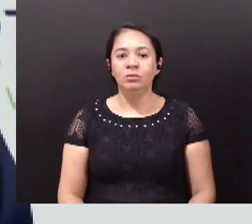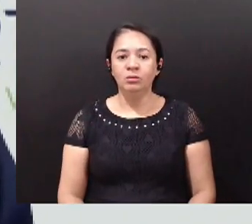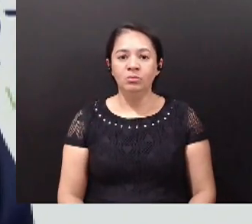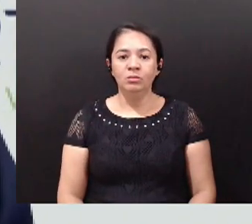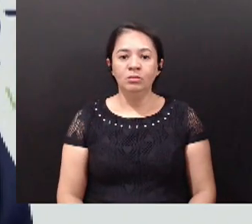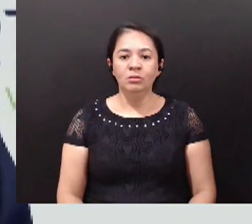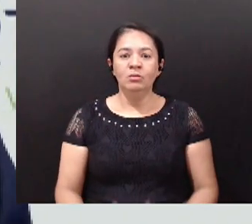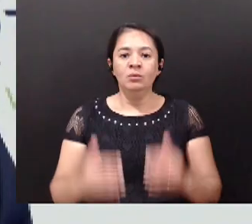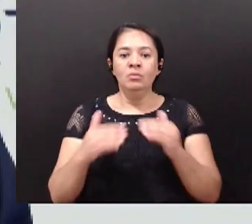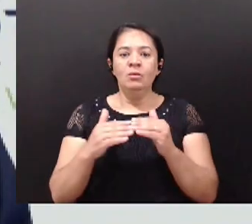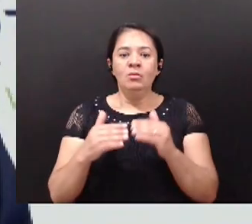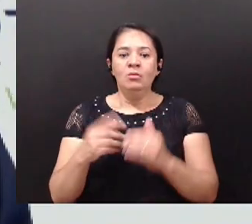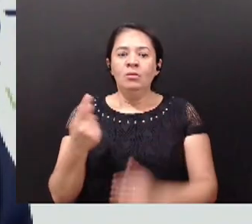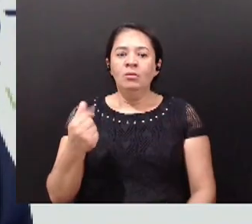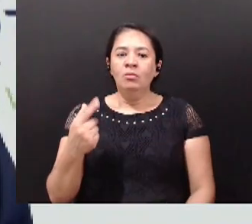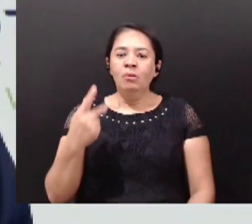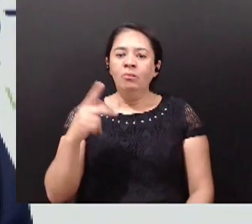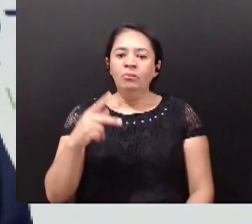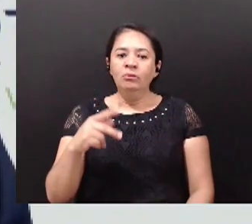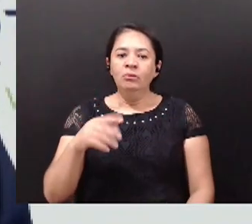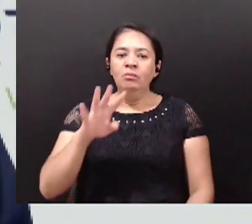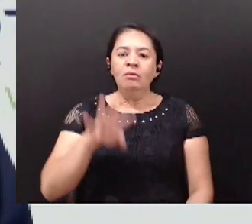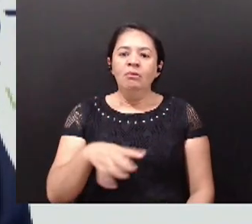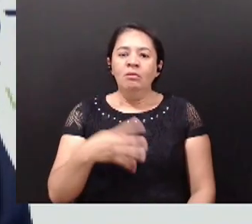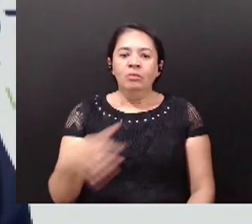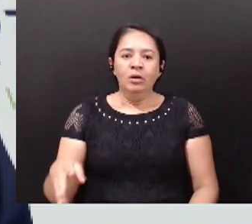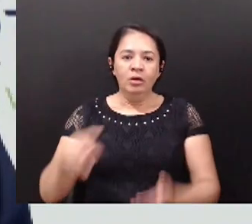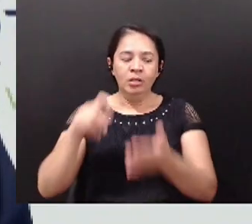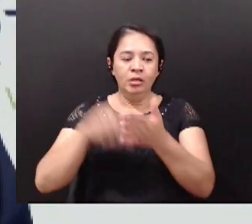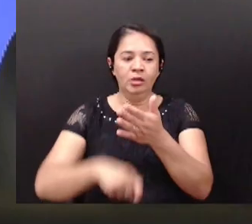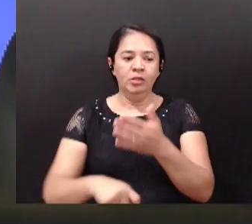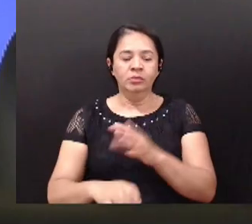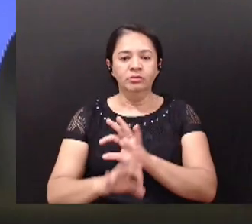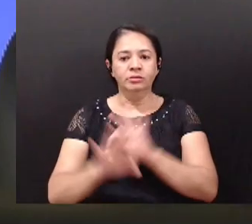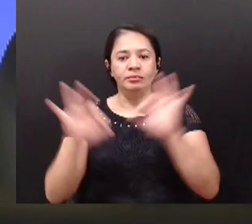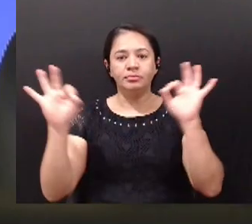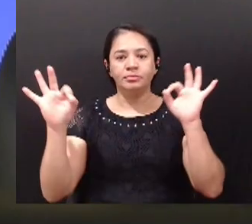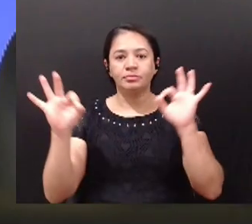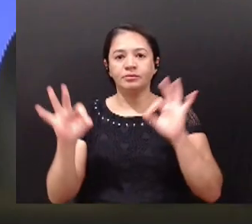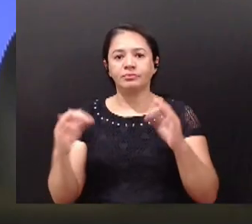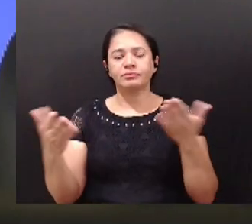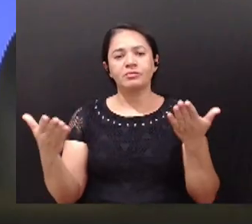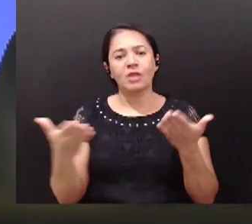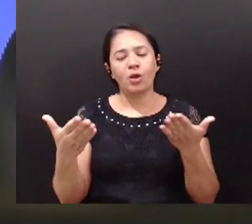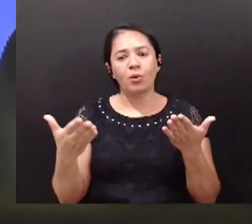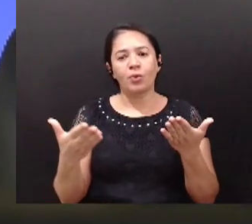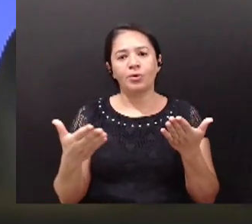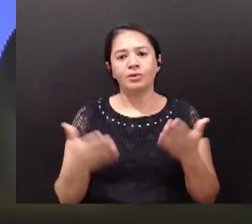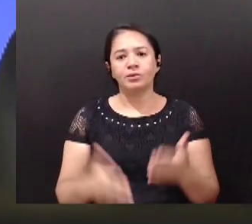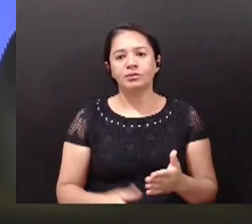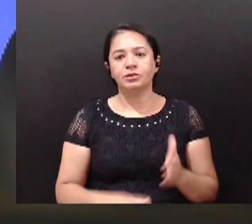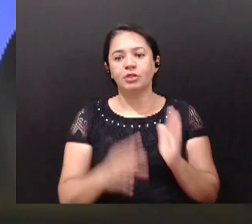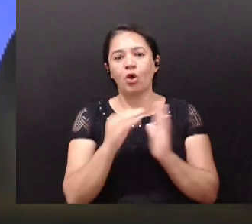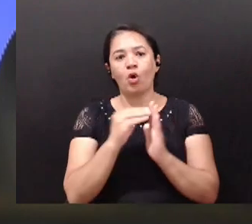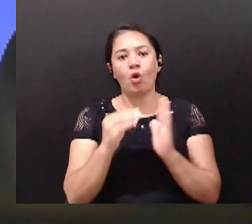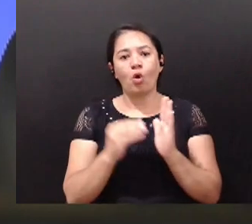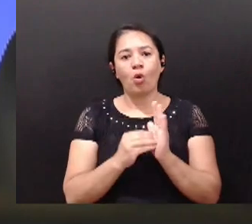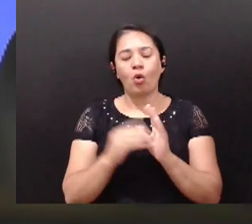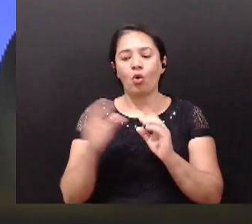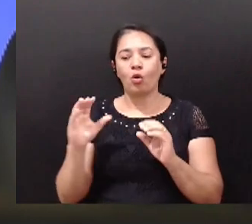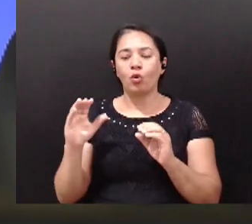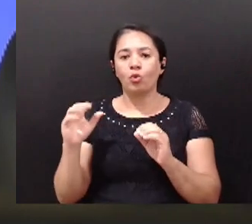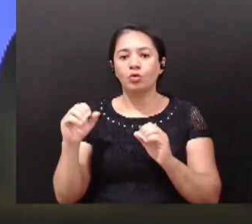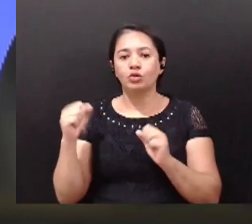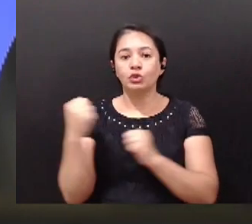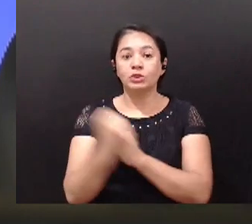dos valores da tabela contratada. Excelente. Agora, o Código de Defesa do